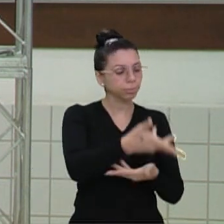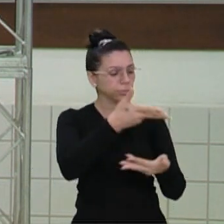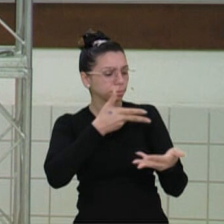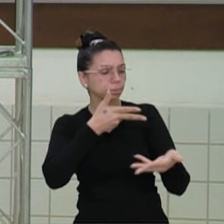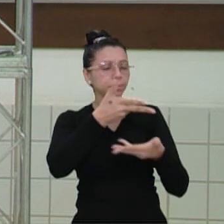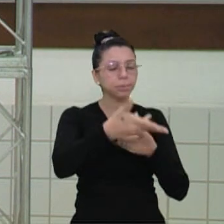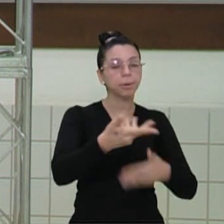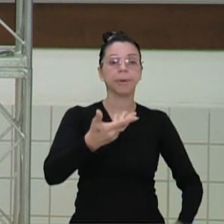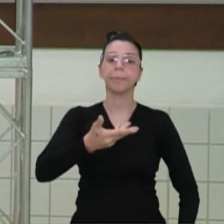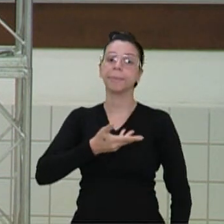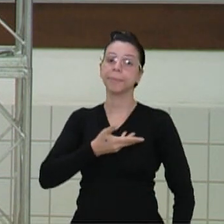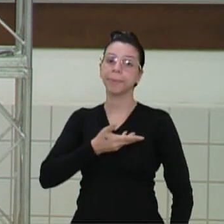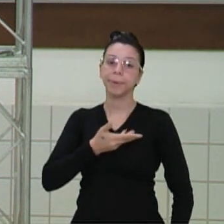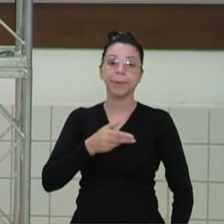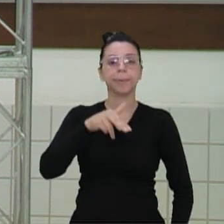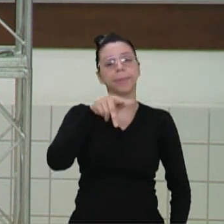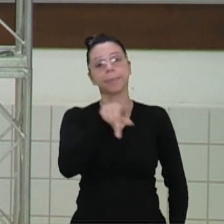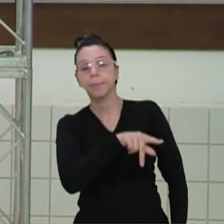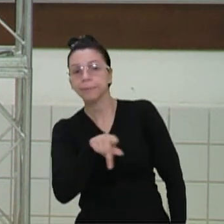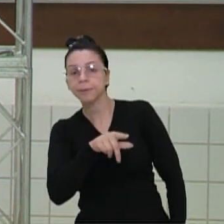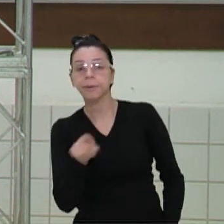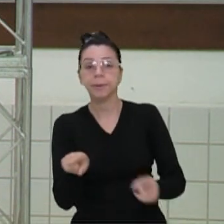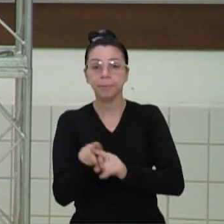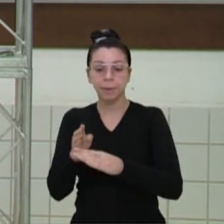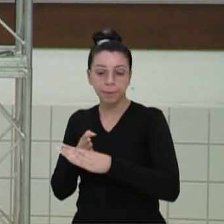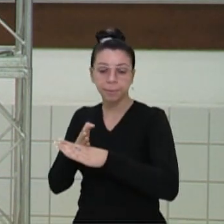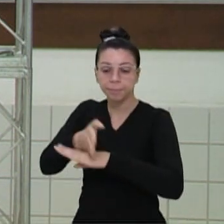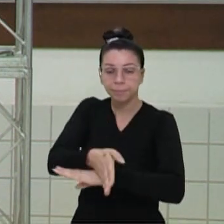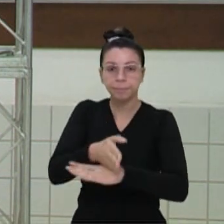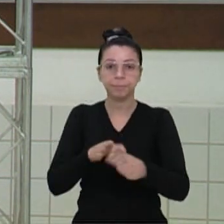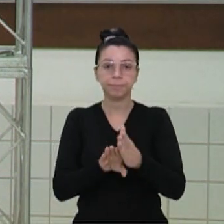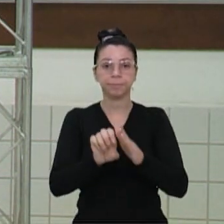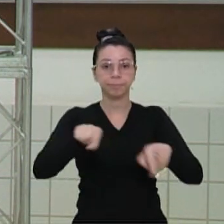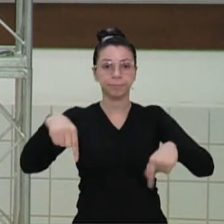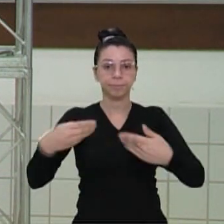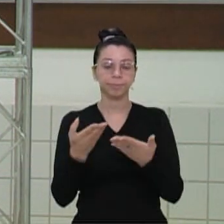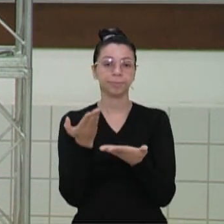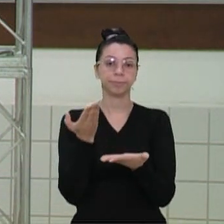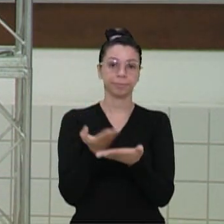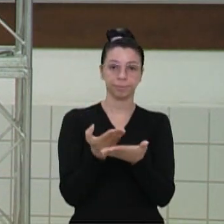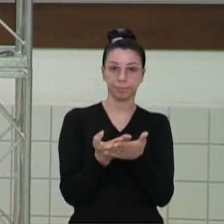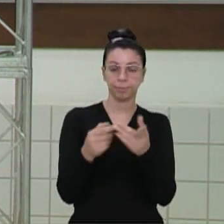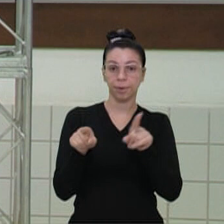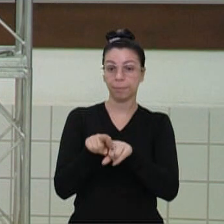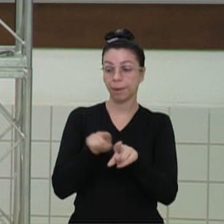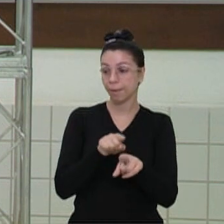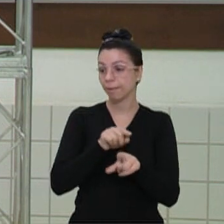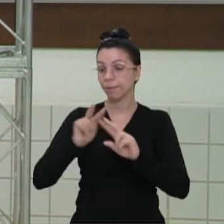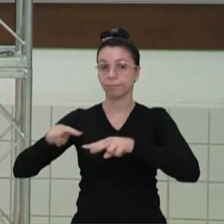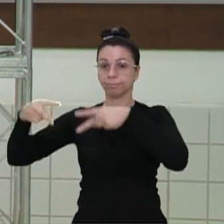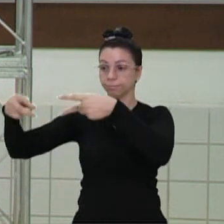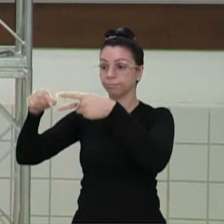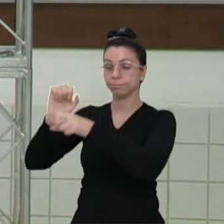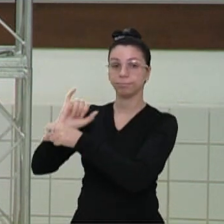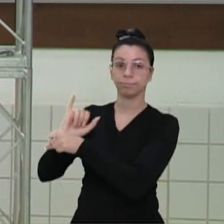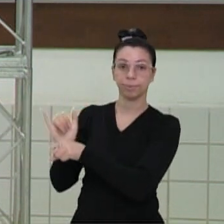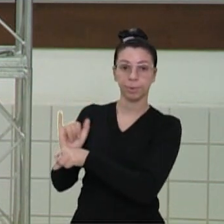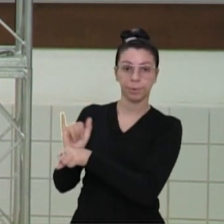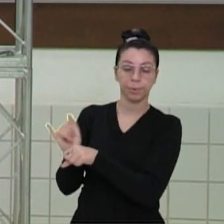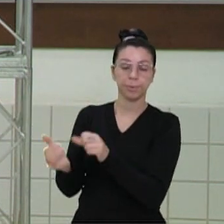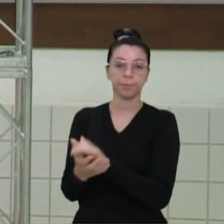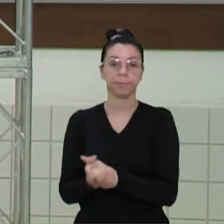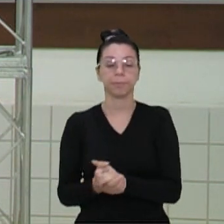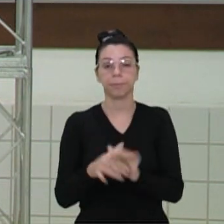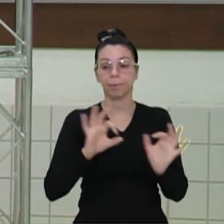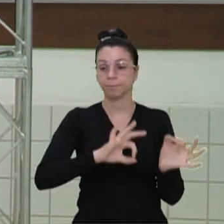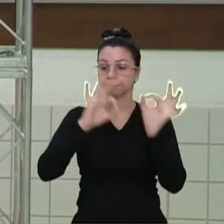professor, com os colegas e tem acesso à plataforma do Classroom e de lá você também tem acesso ao YouTube para assistir a aula no momento que você